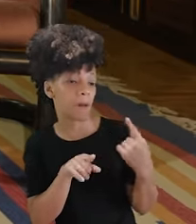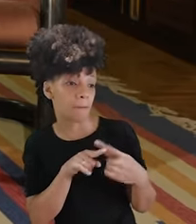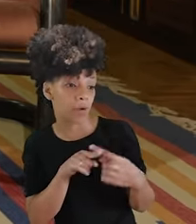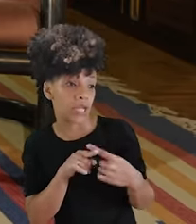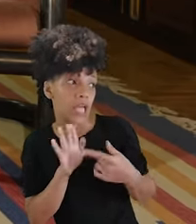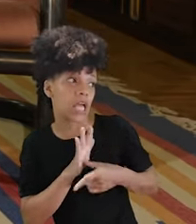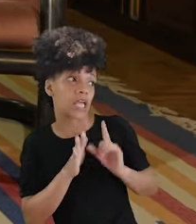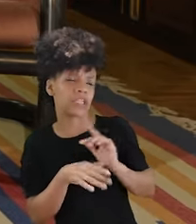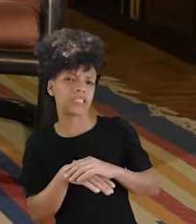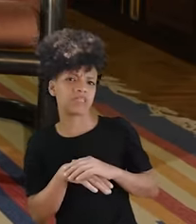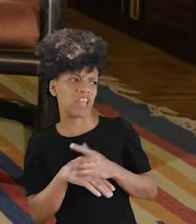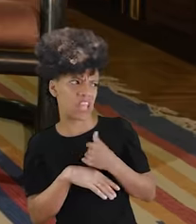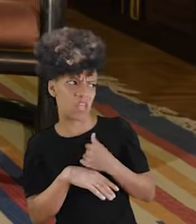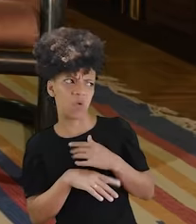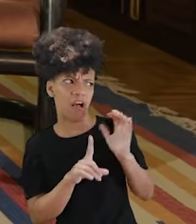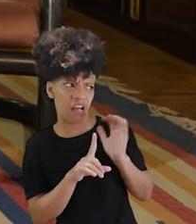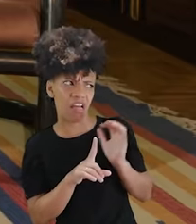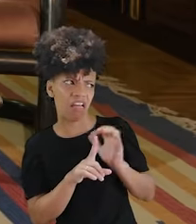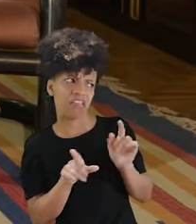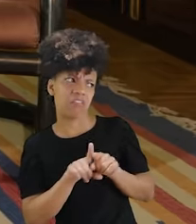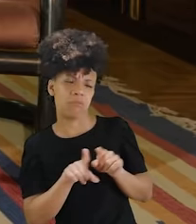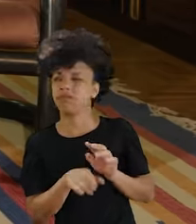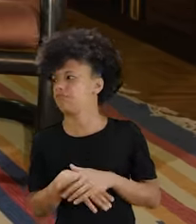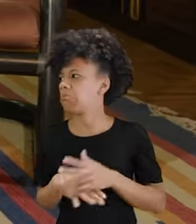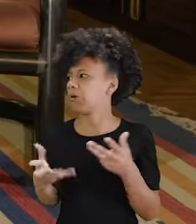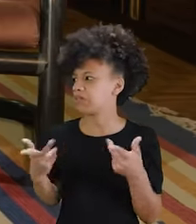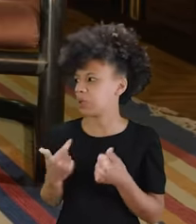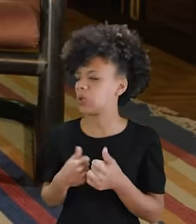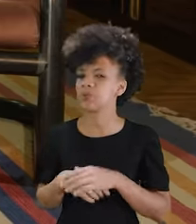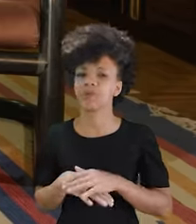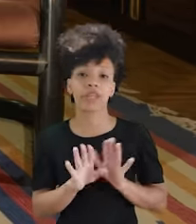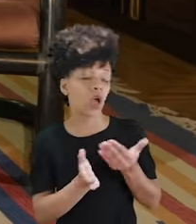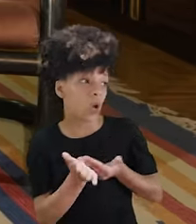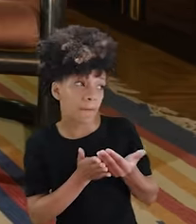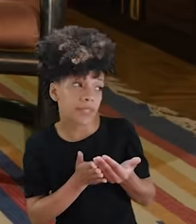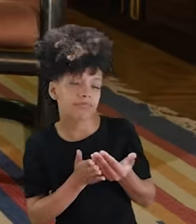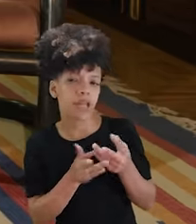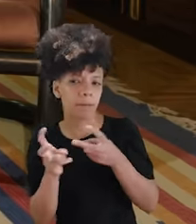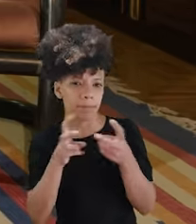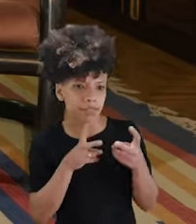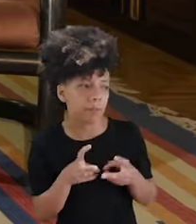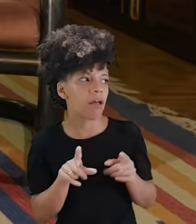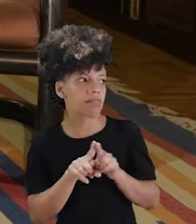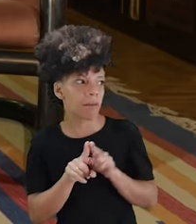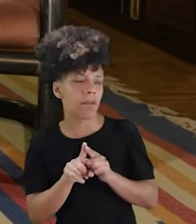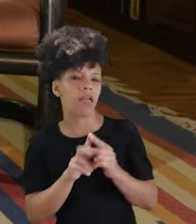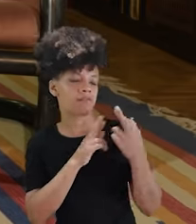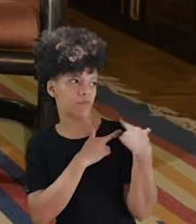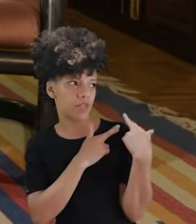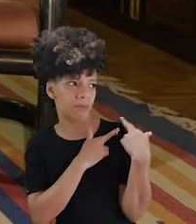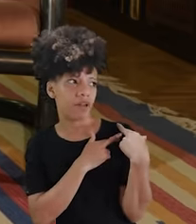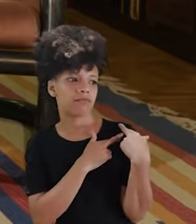depois que eu comecei a ficar com ele porque até então antes disso até eu pressionava né E aí eu comecei a ver do outro lado da moeda